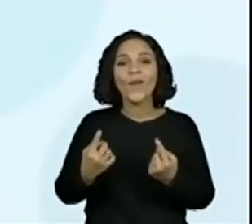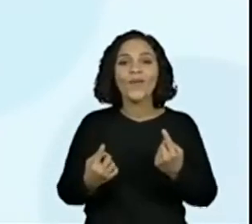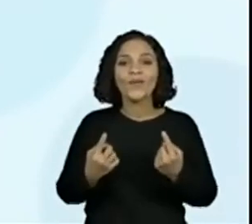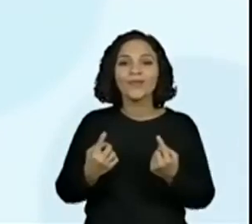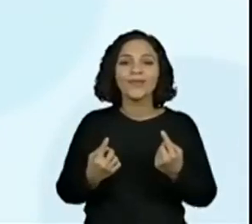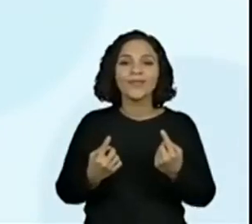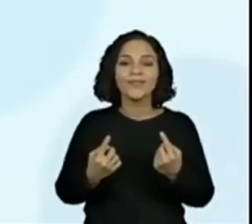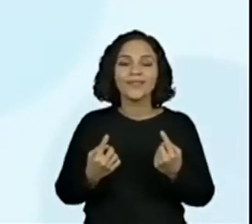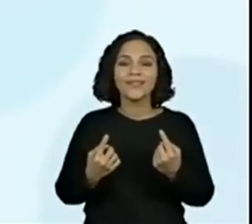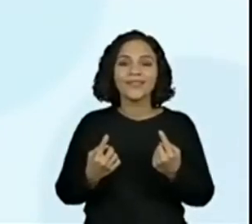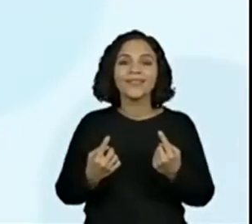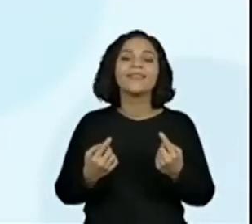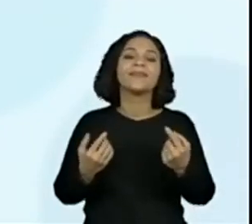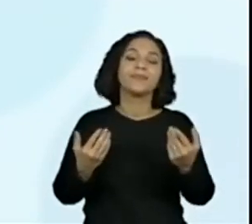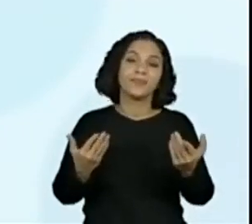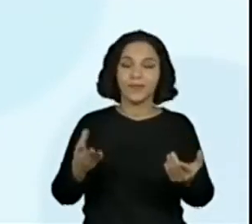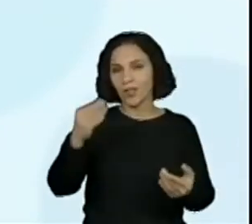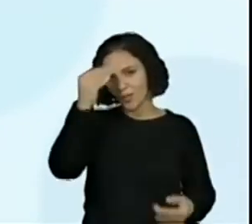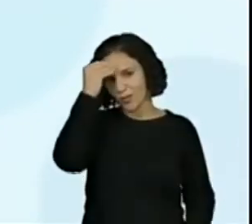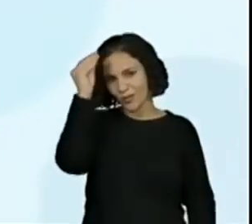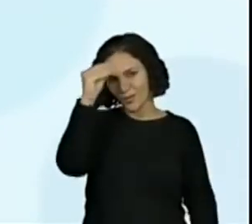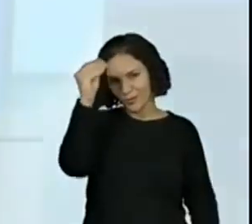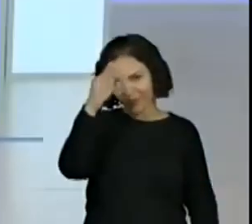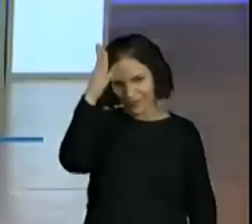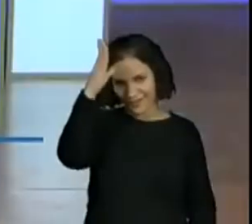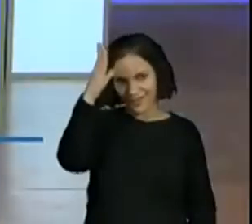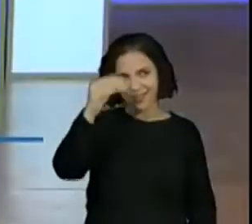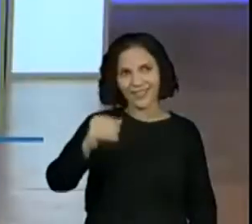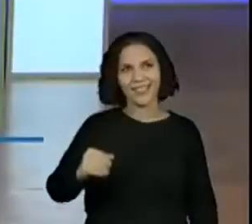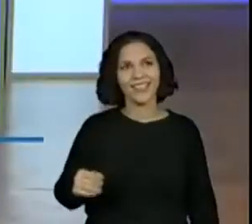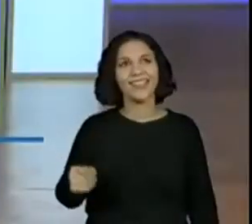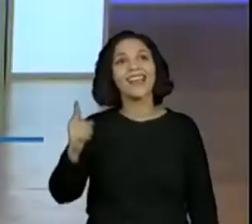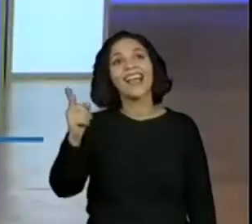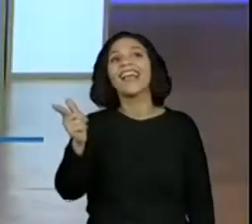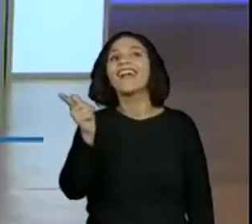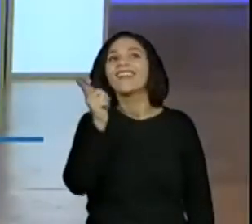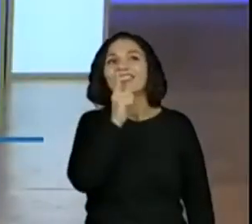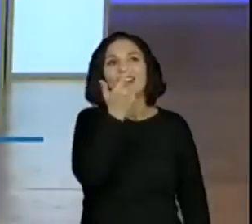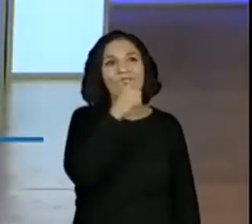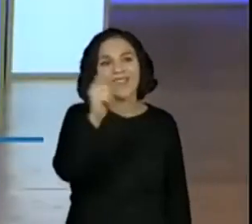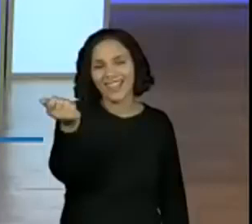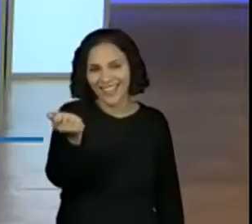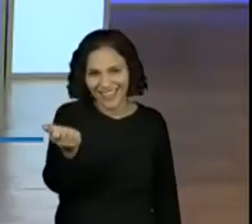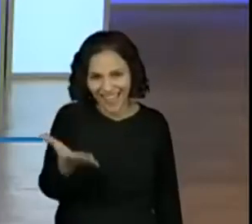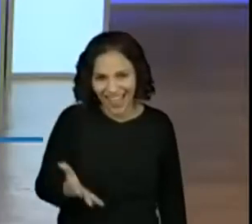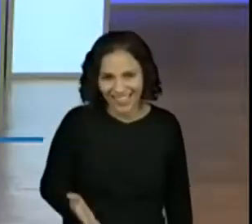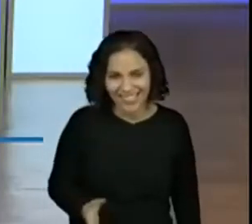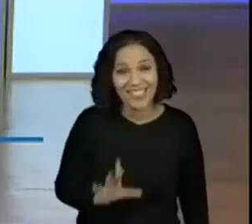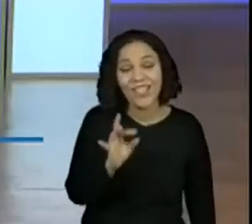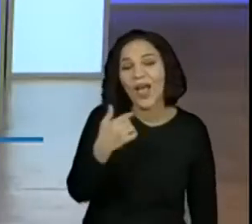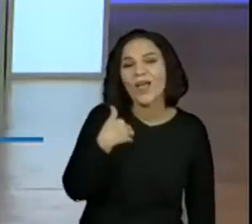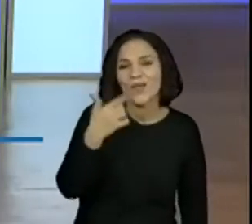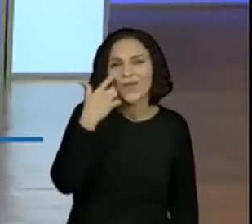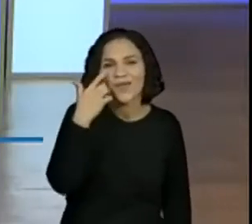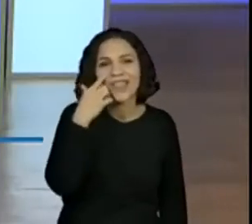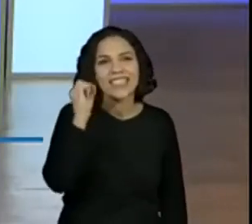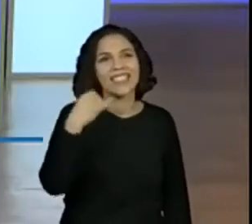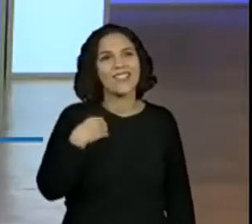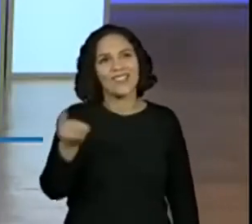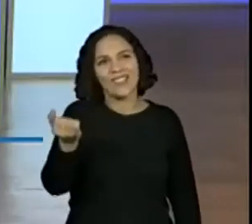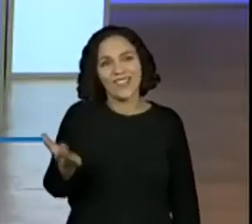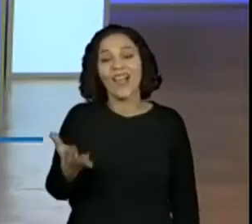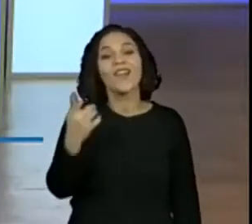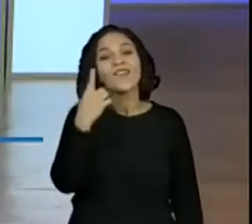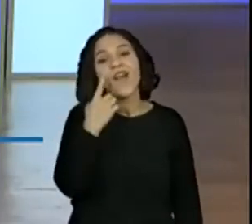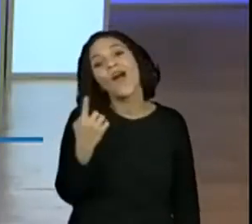venceu o oráculo acabou de me arrumar o outro dado só para eu ver se eu